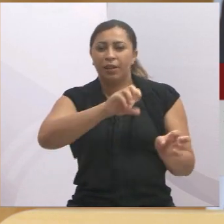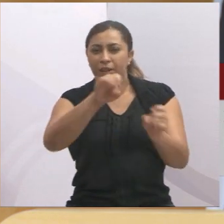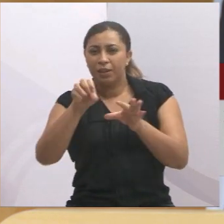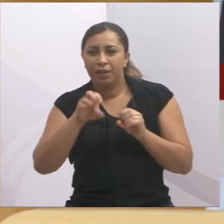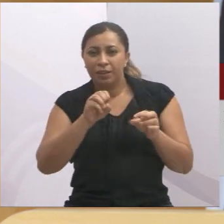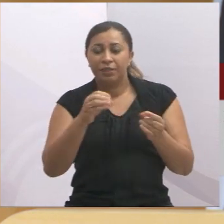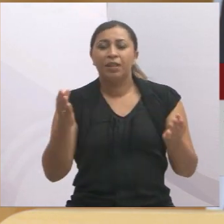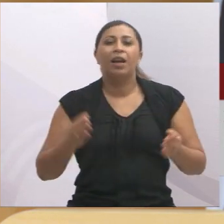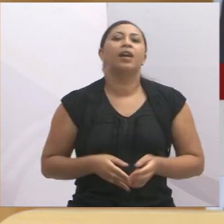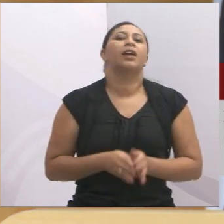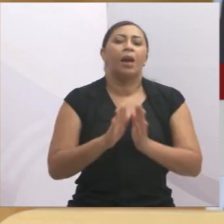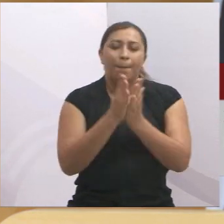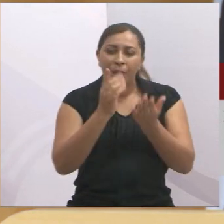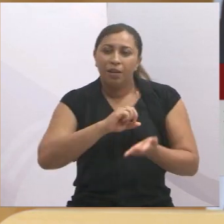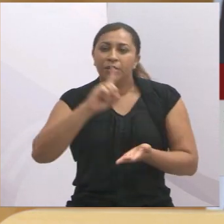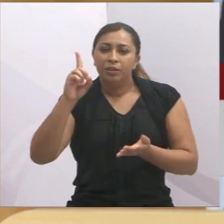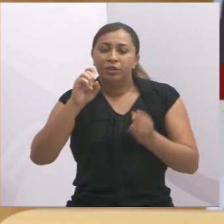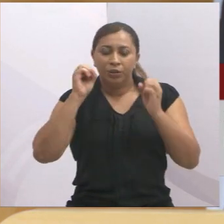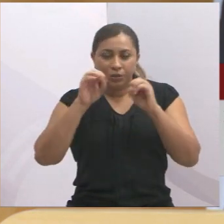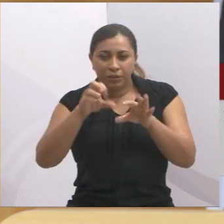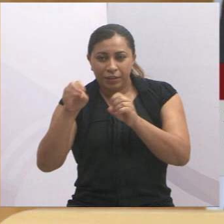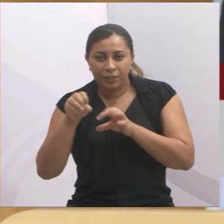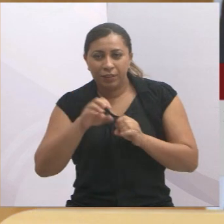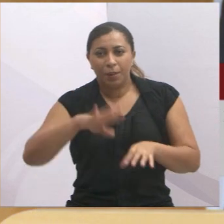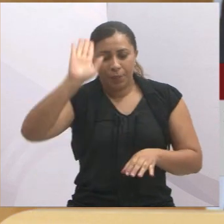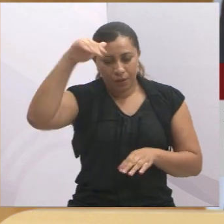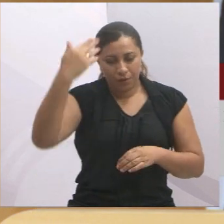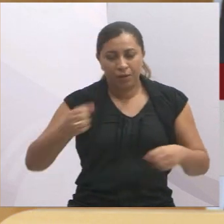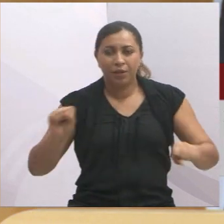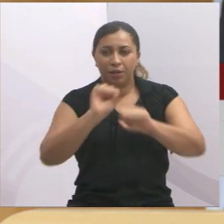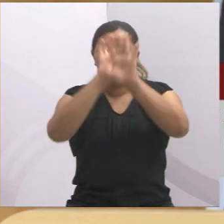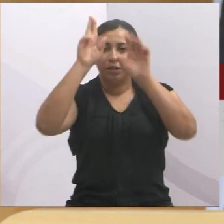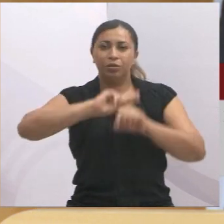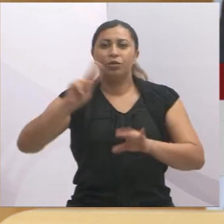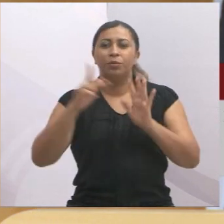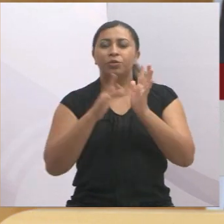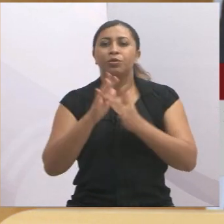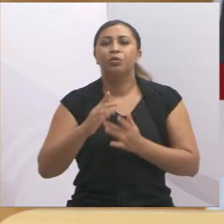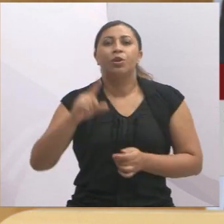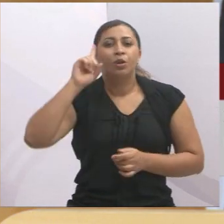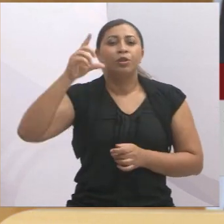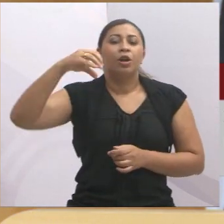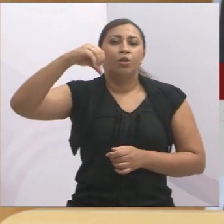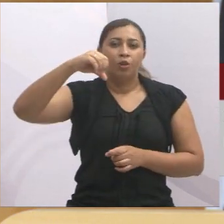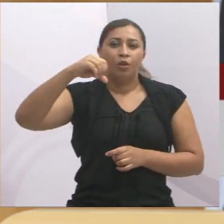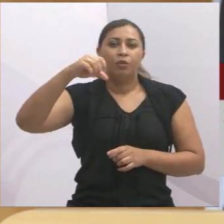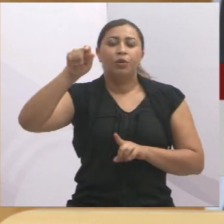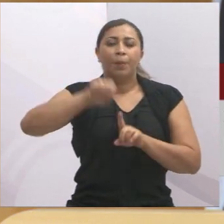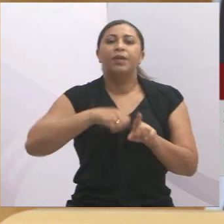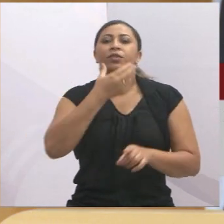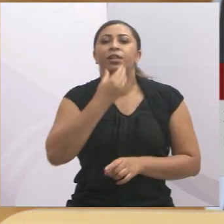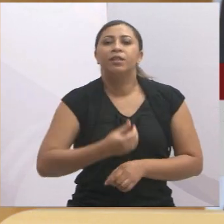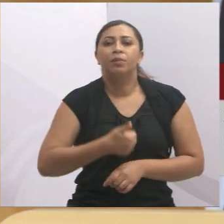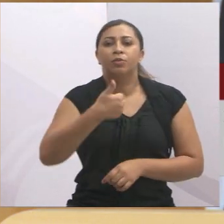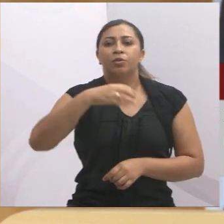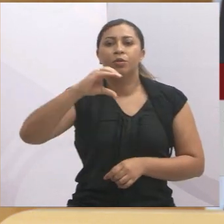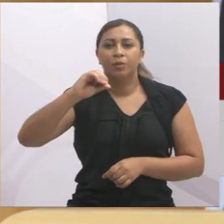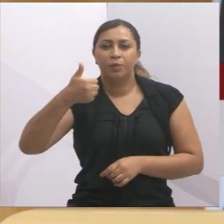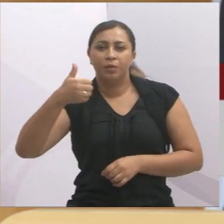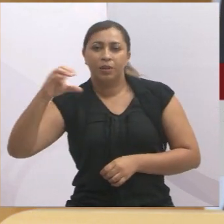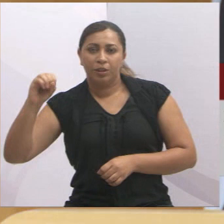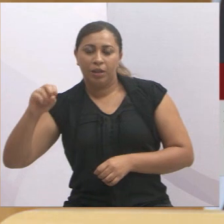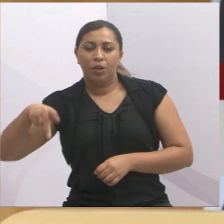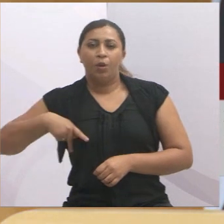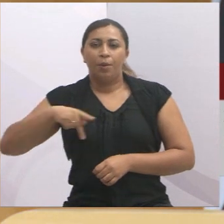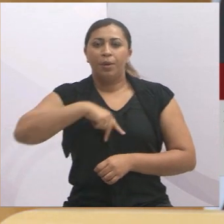princípios cristãos e para a honra e glória do nome do Senhor Jesus. No dia 9 de dezembro de 2010, o pastor Manuel José da